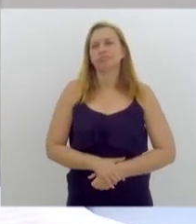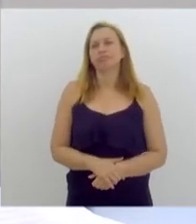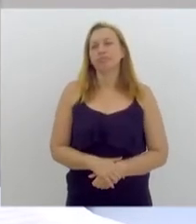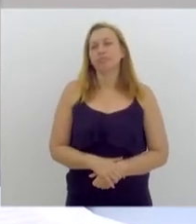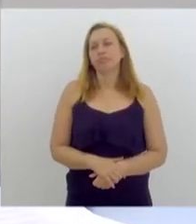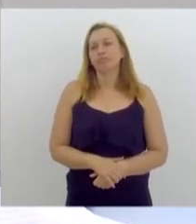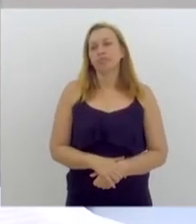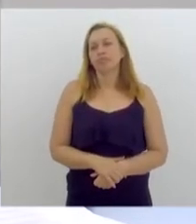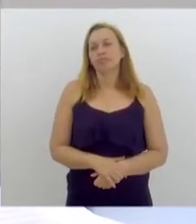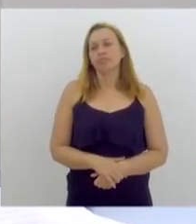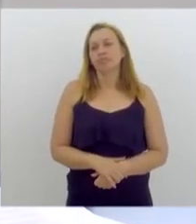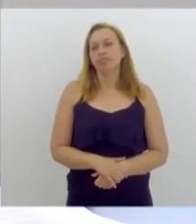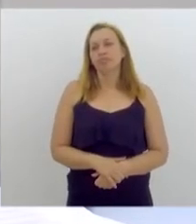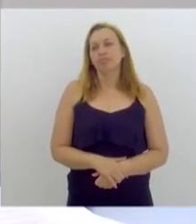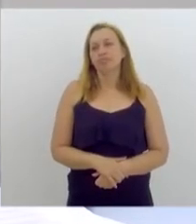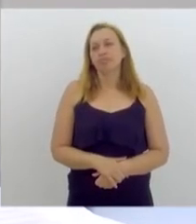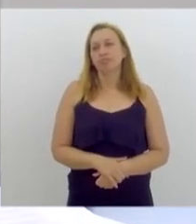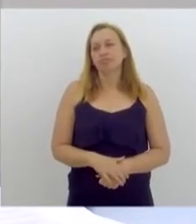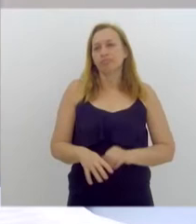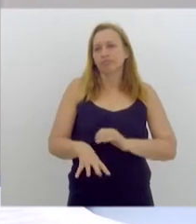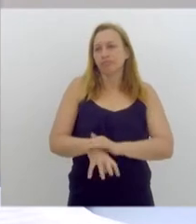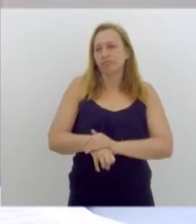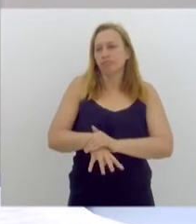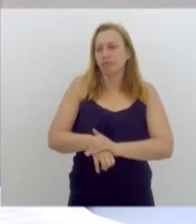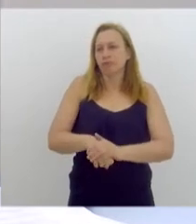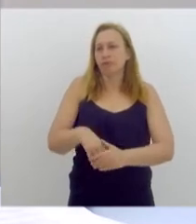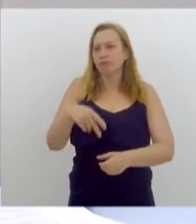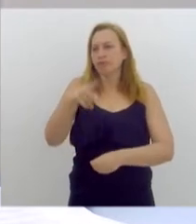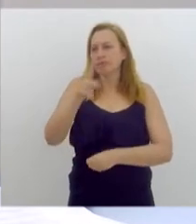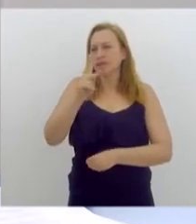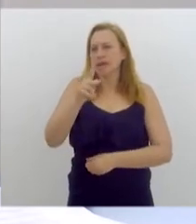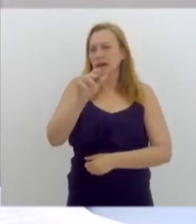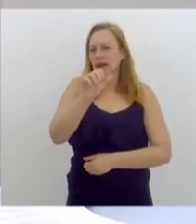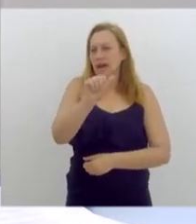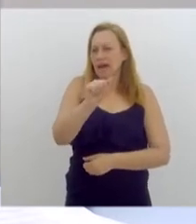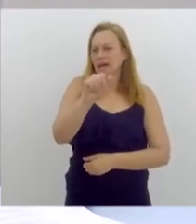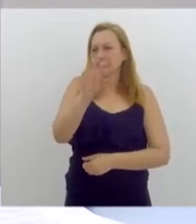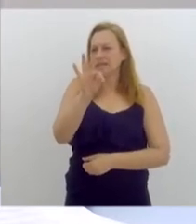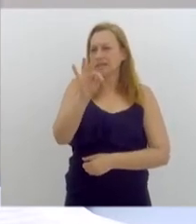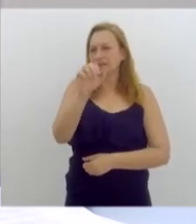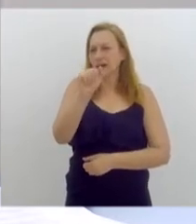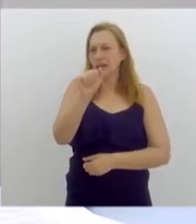de exploração de petróleo a tapinha